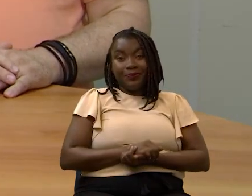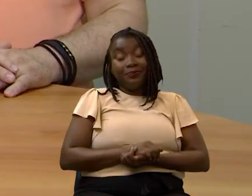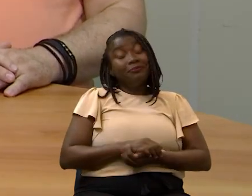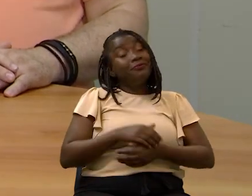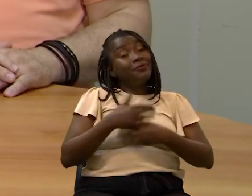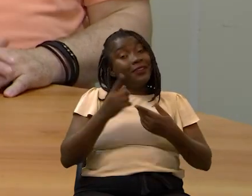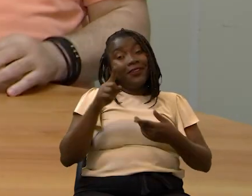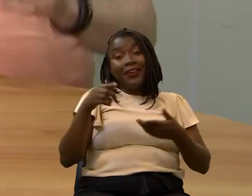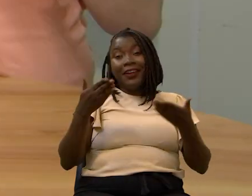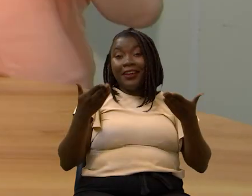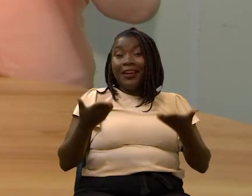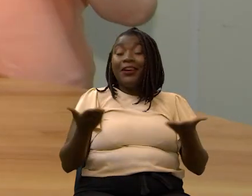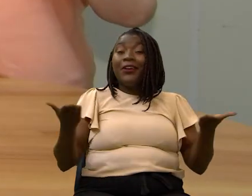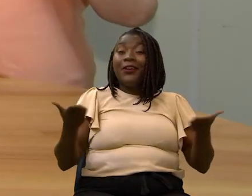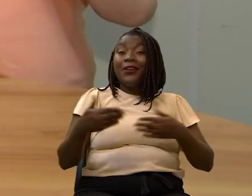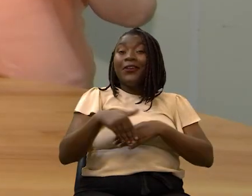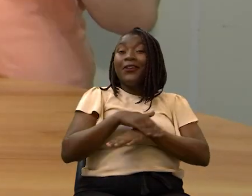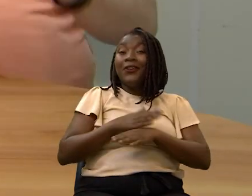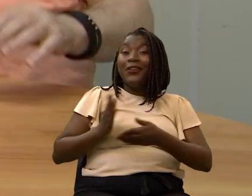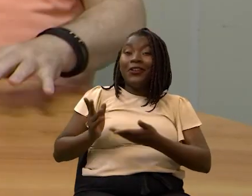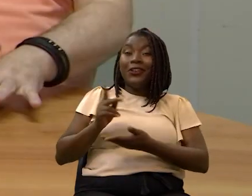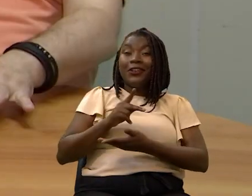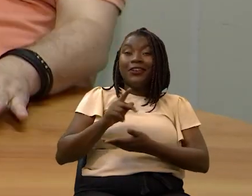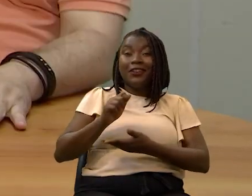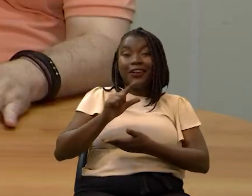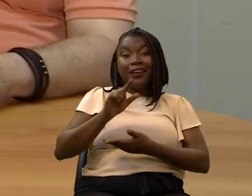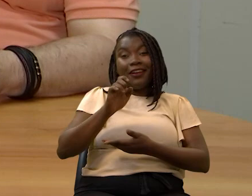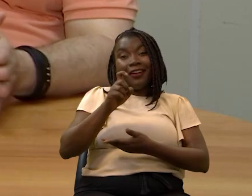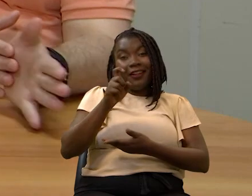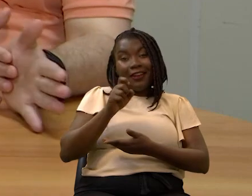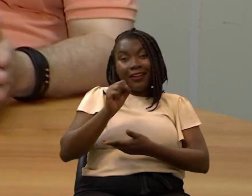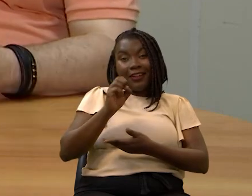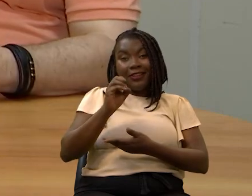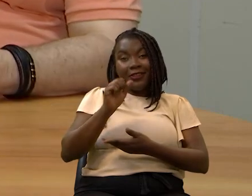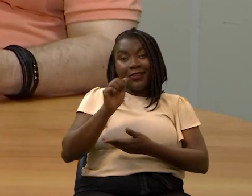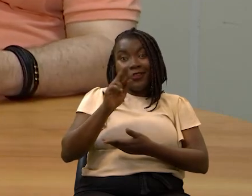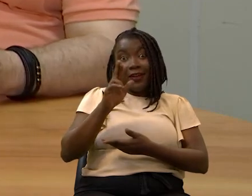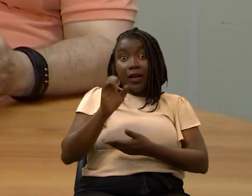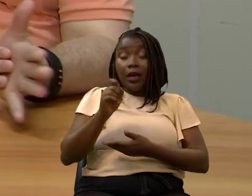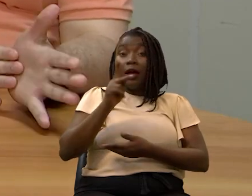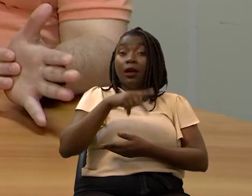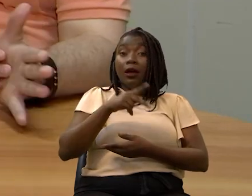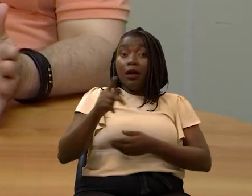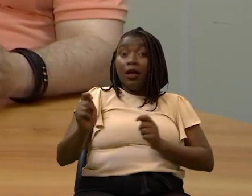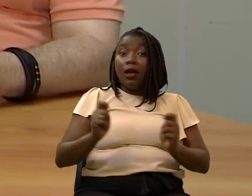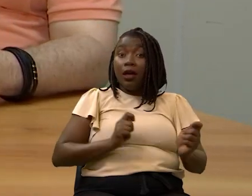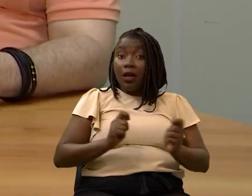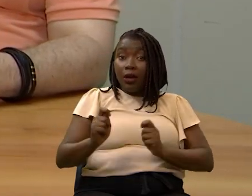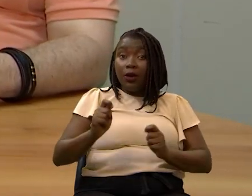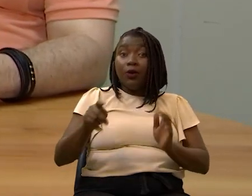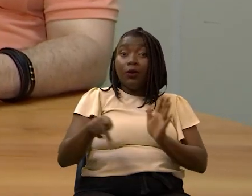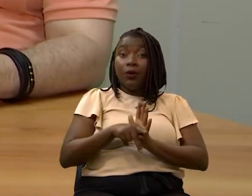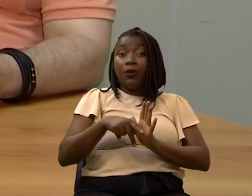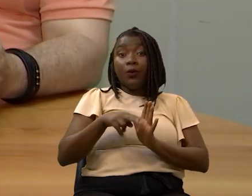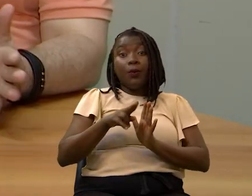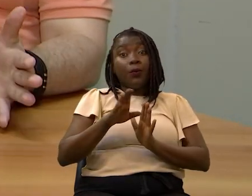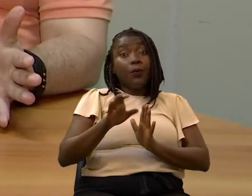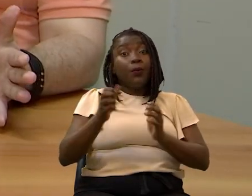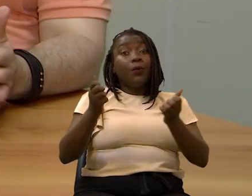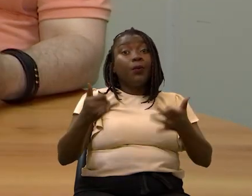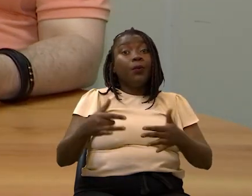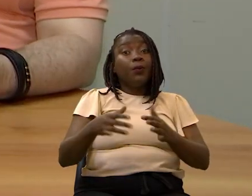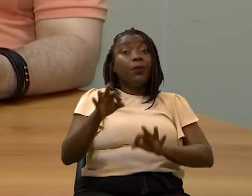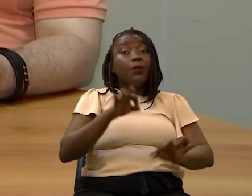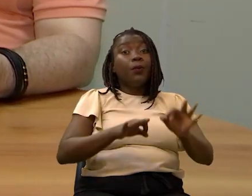orçamentário. Né? Então é isso, gente. Hoje nós conversamos aqui com o professor Alex Soares professor de economia na PUC,